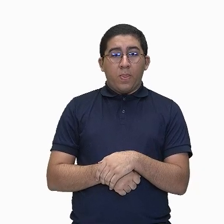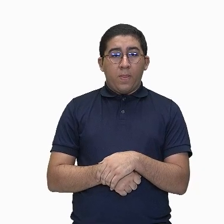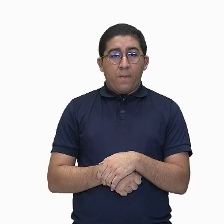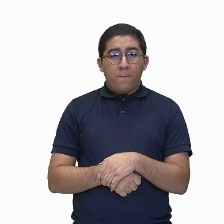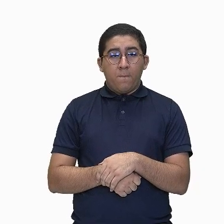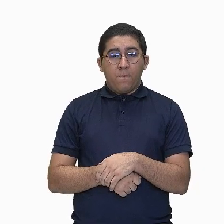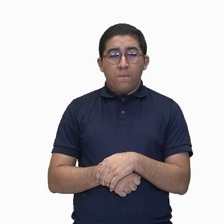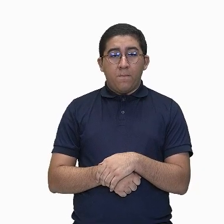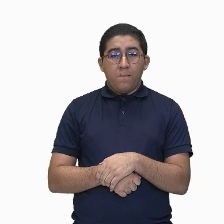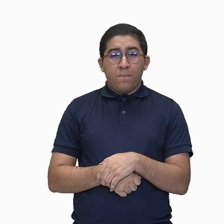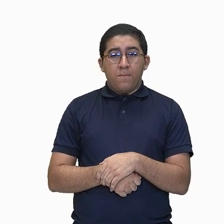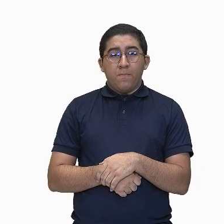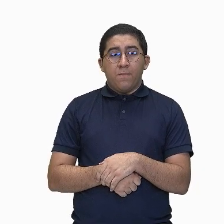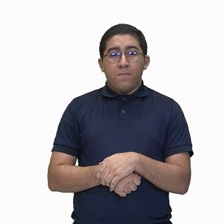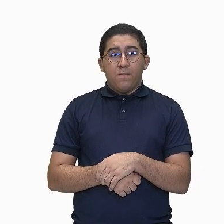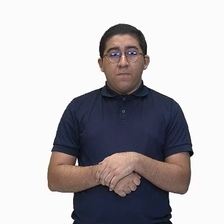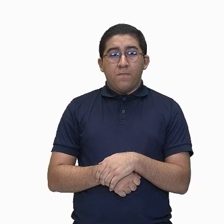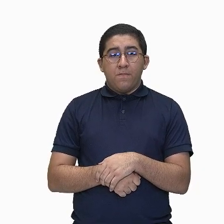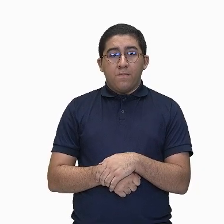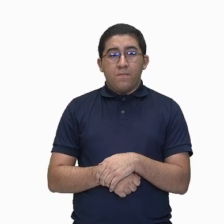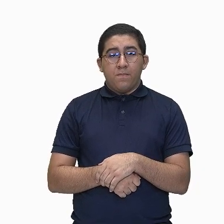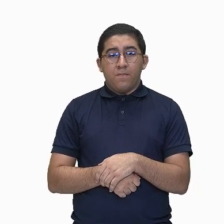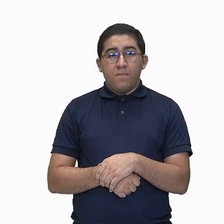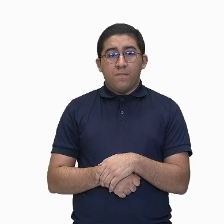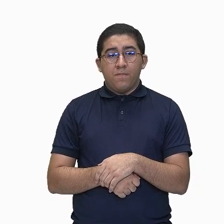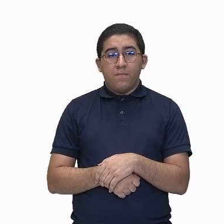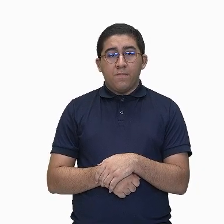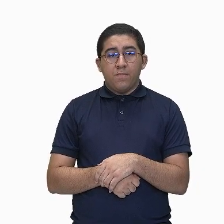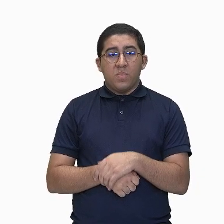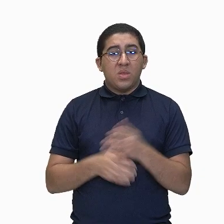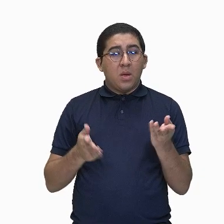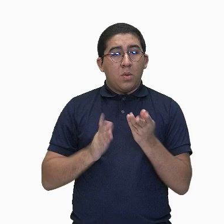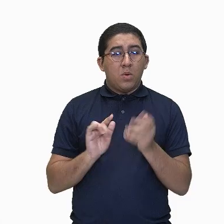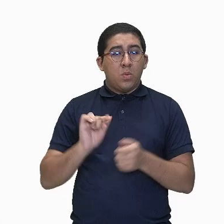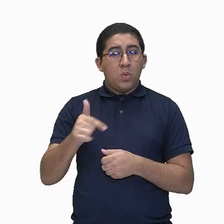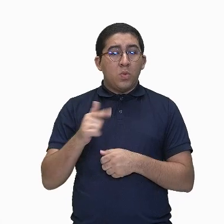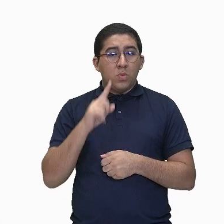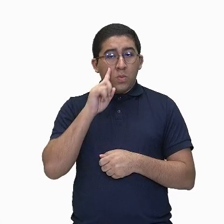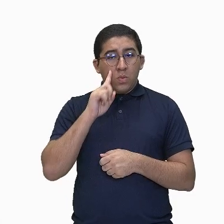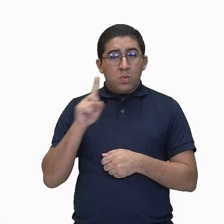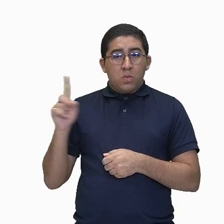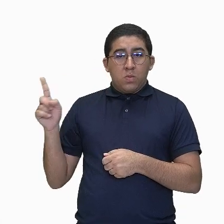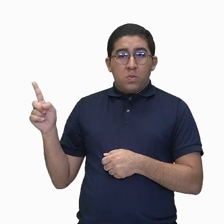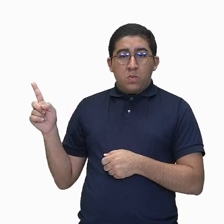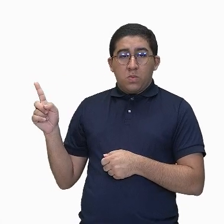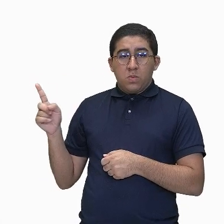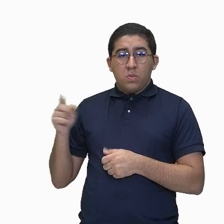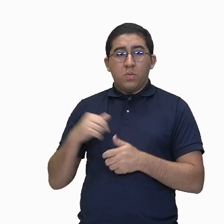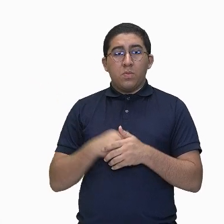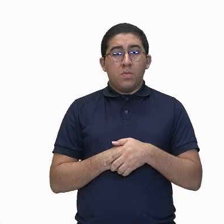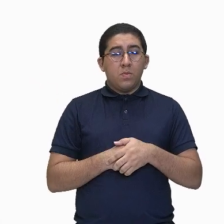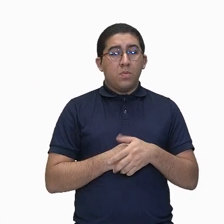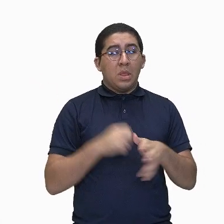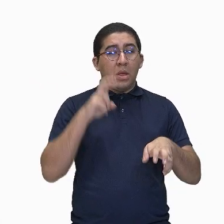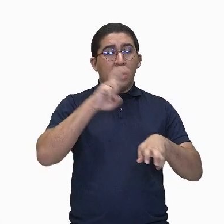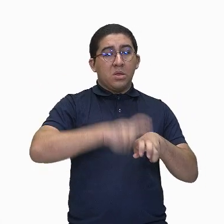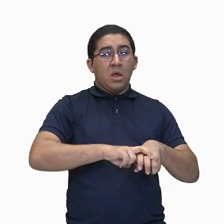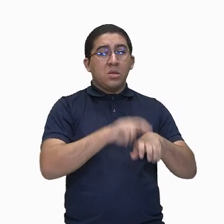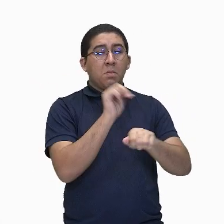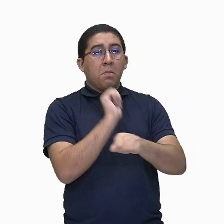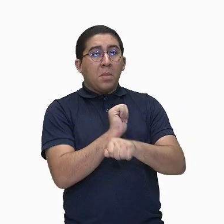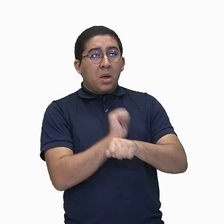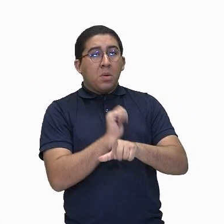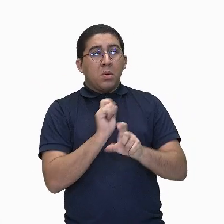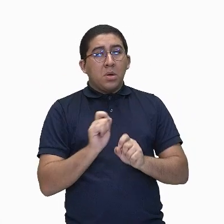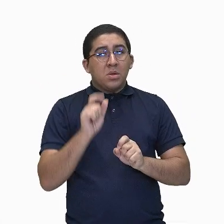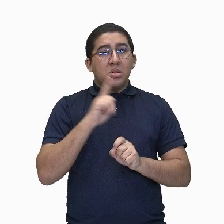Agora, nós vamos para o solicitante de asilo. Aguardam que as autoridades dos sistemas de